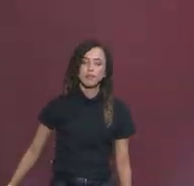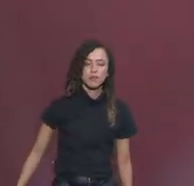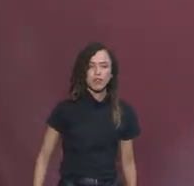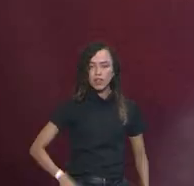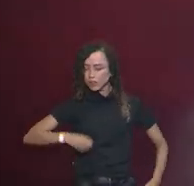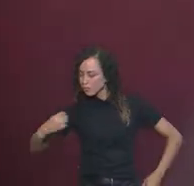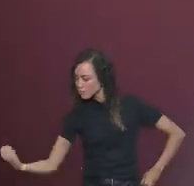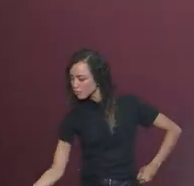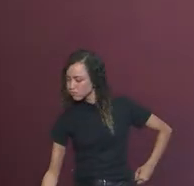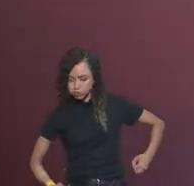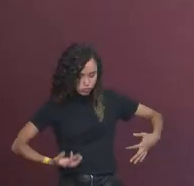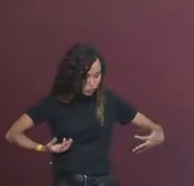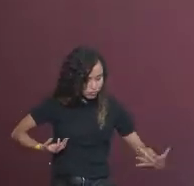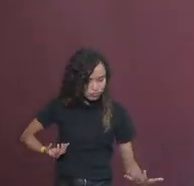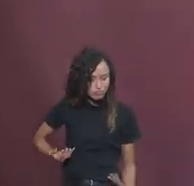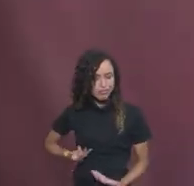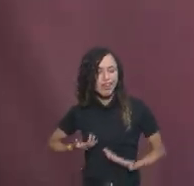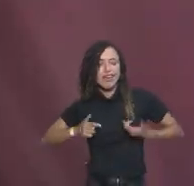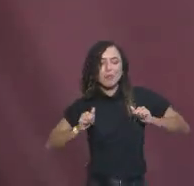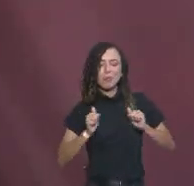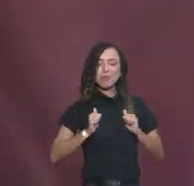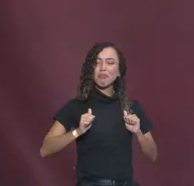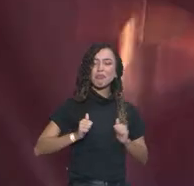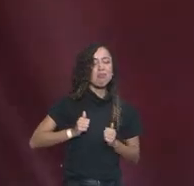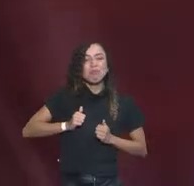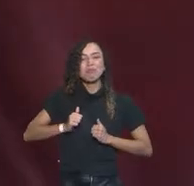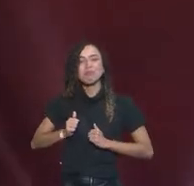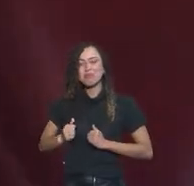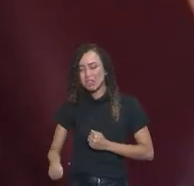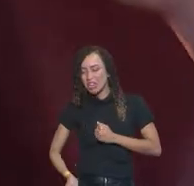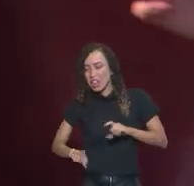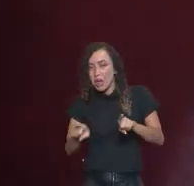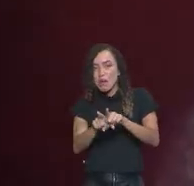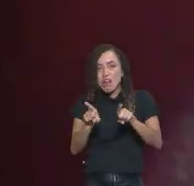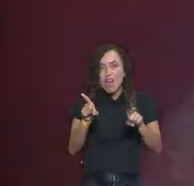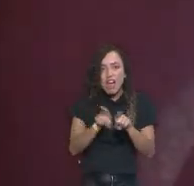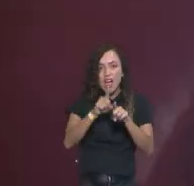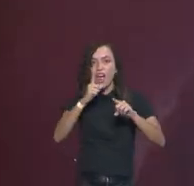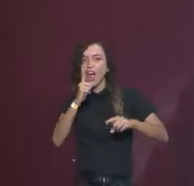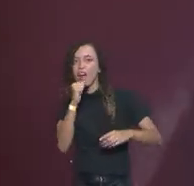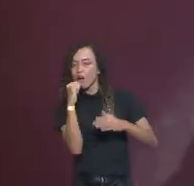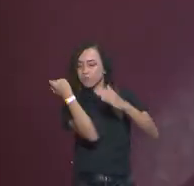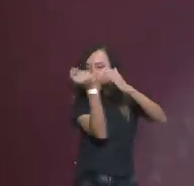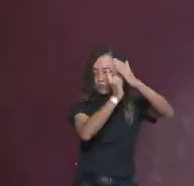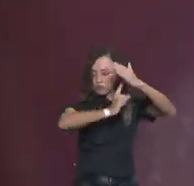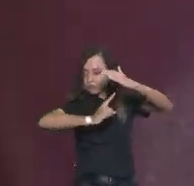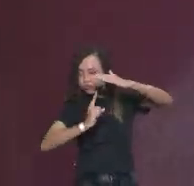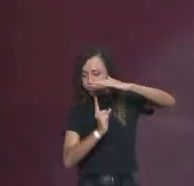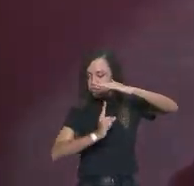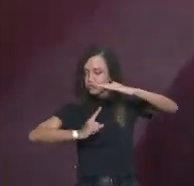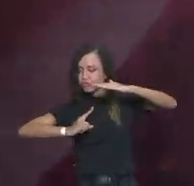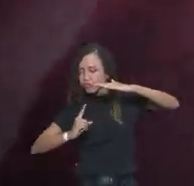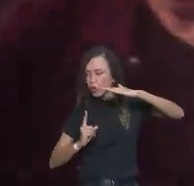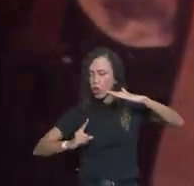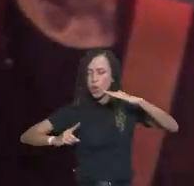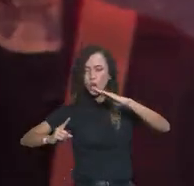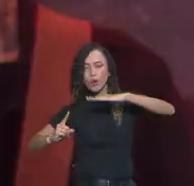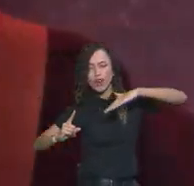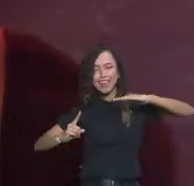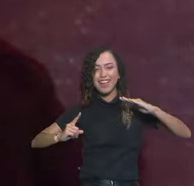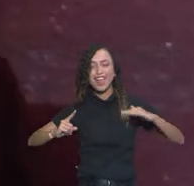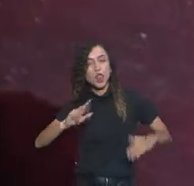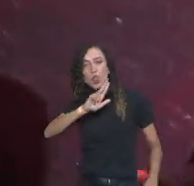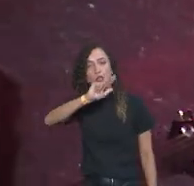o fogo não me queimar nas águas não voar diga isso